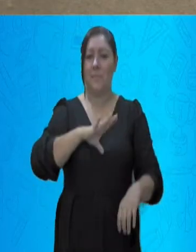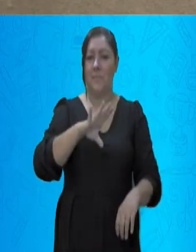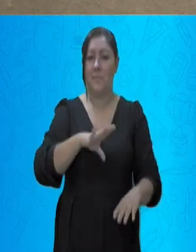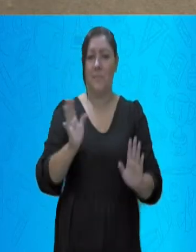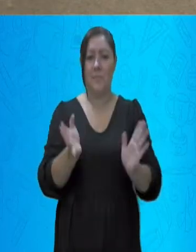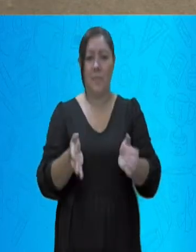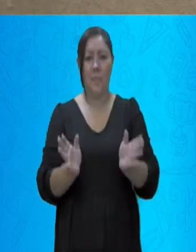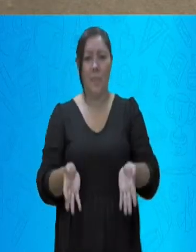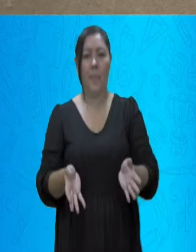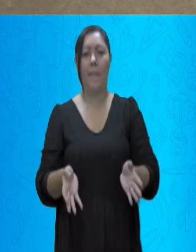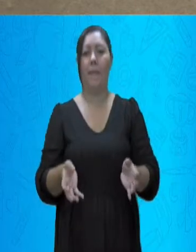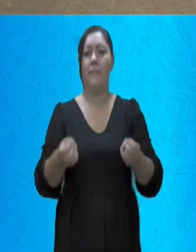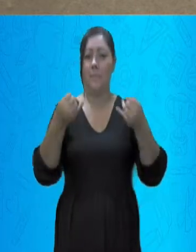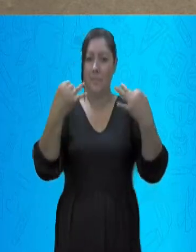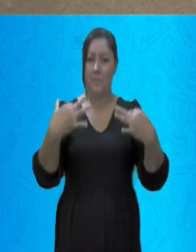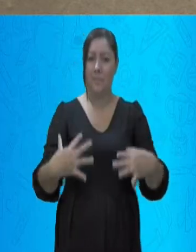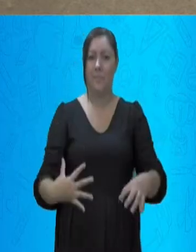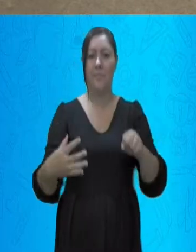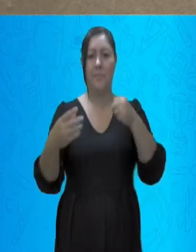o substantivo.